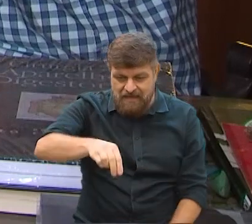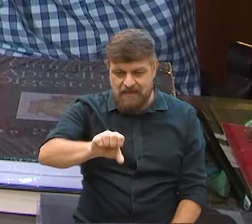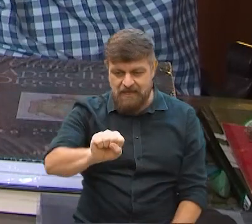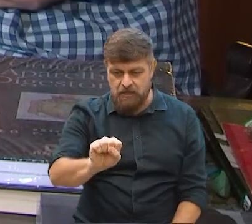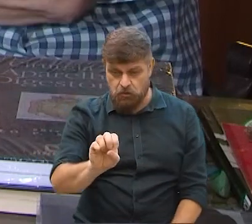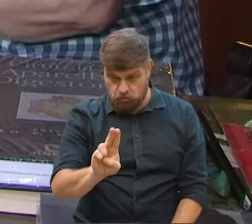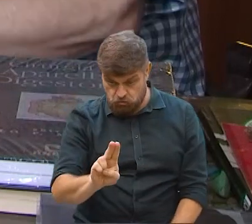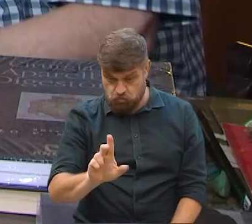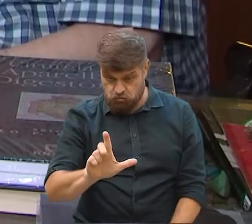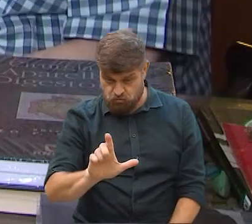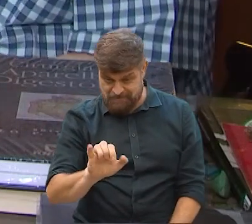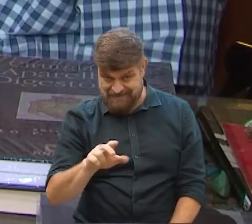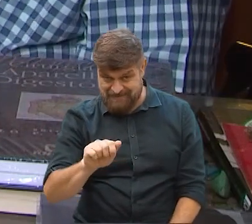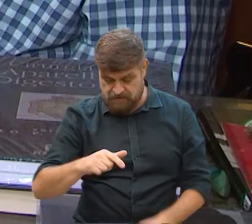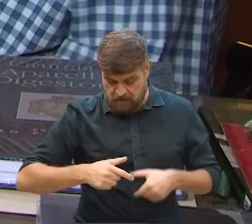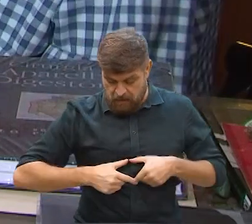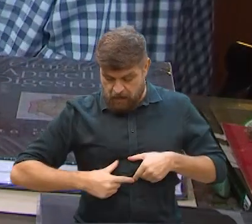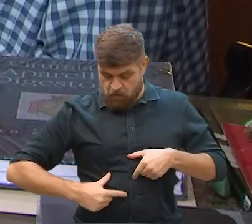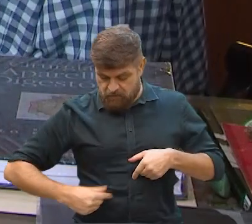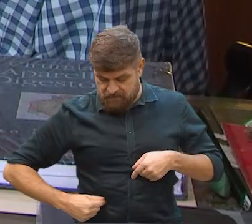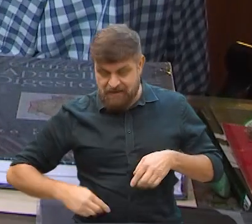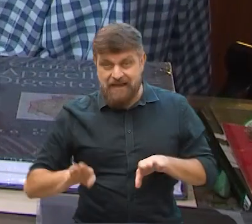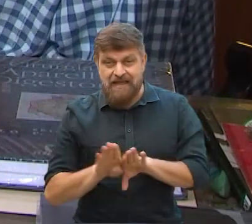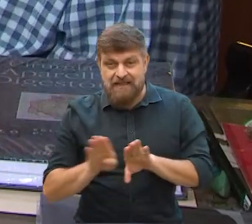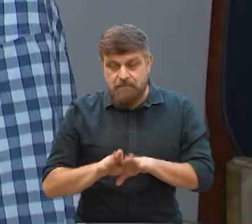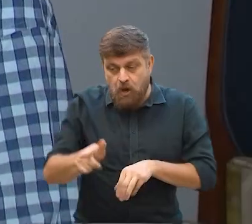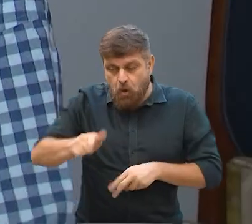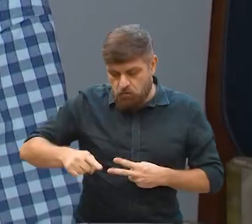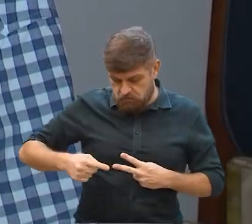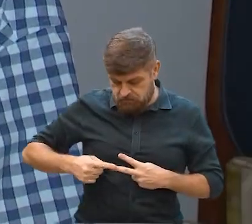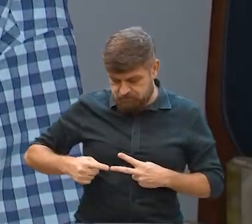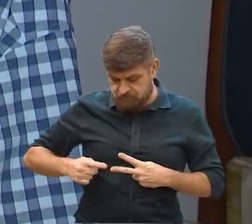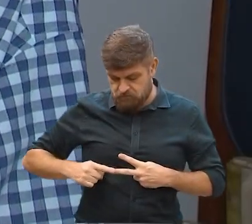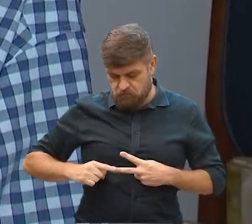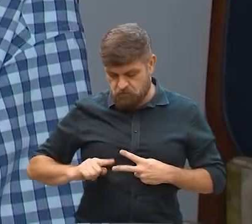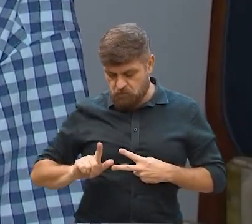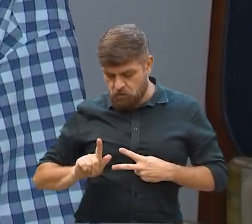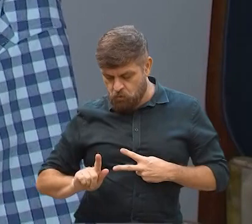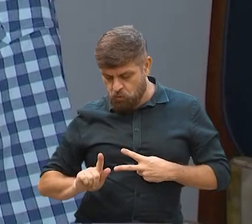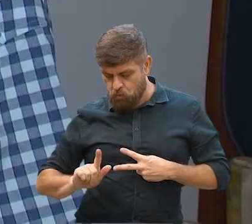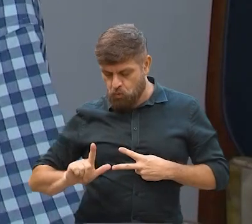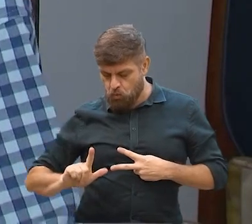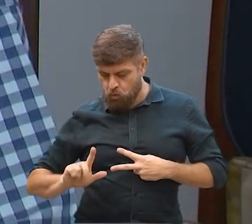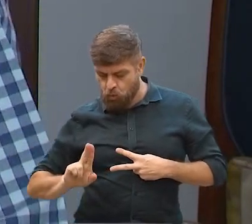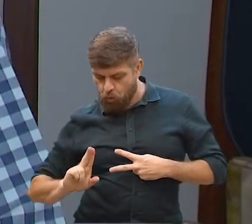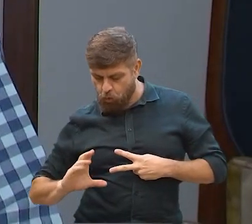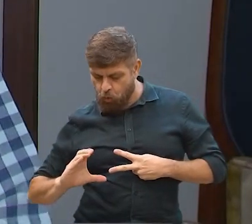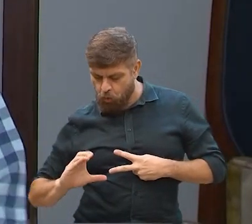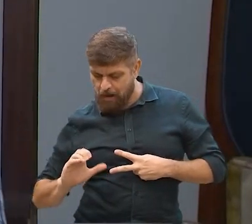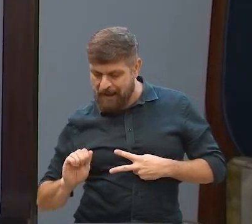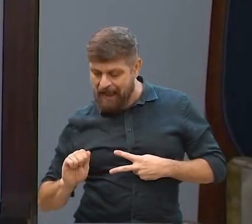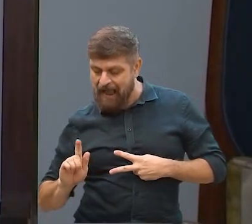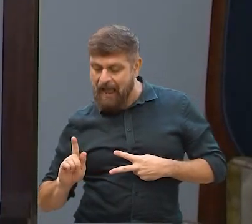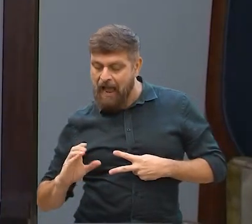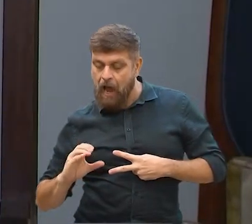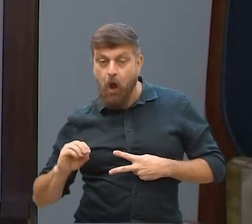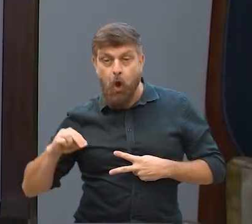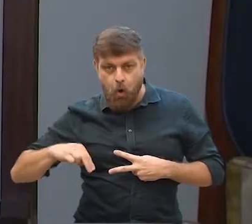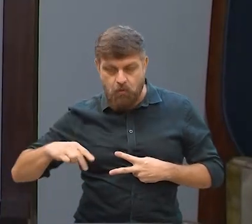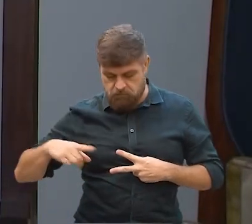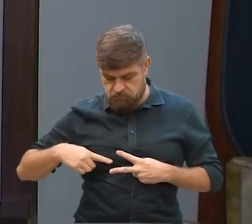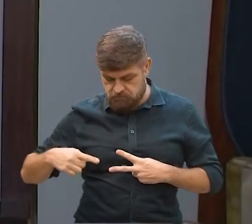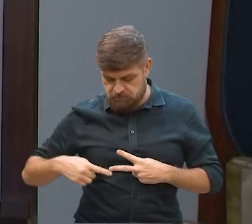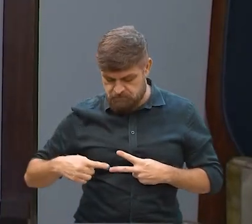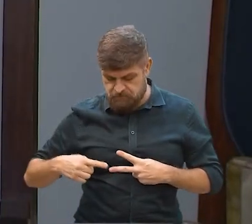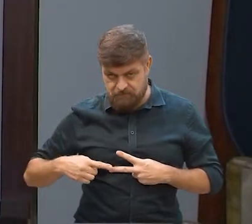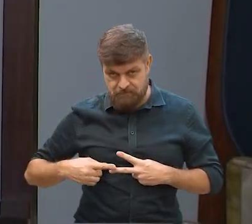diabetes, etc. E tal. E tem o glucagon. O glucagon, ao contrário da insulina, é hiperglicemiante. Então essa é a secreção